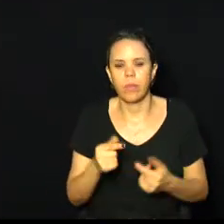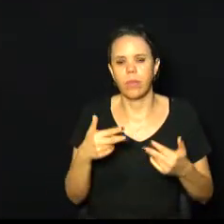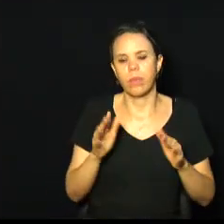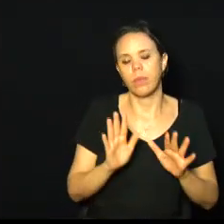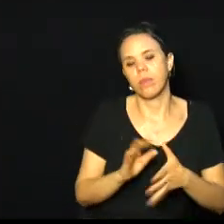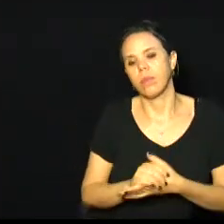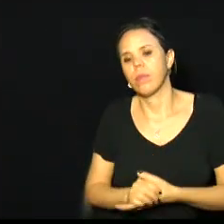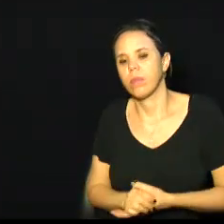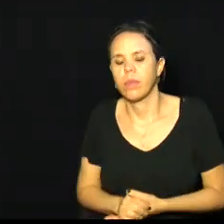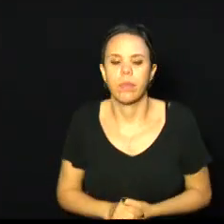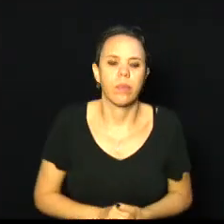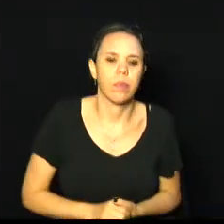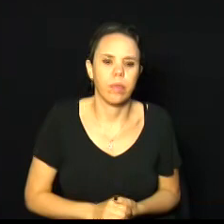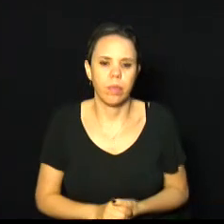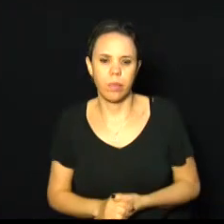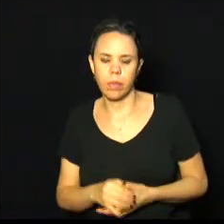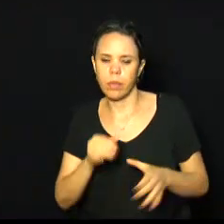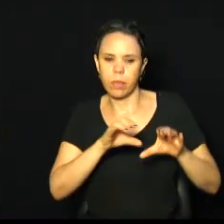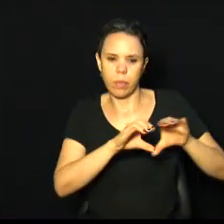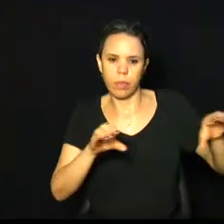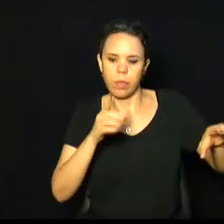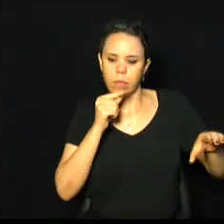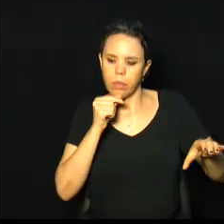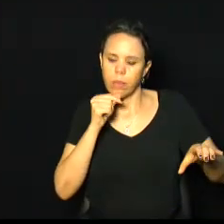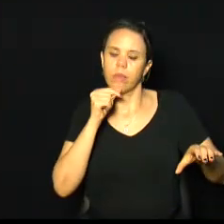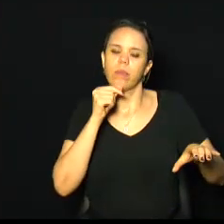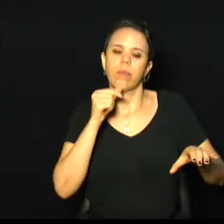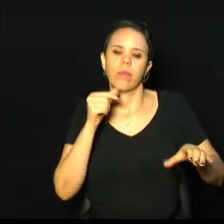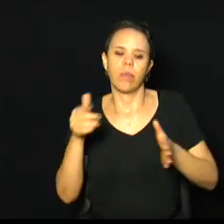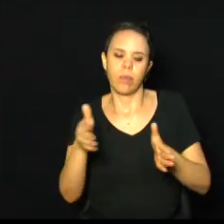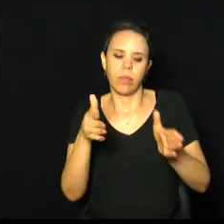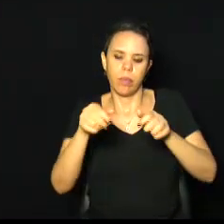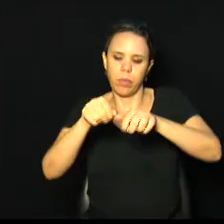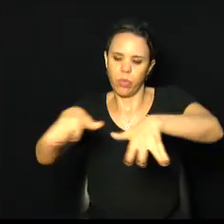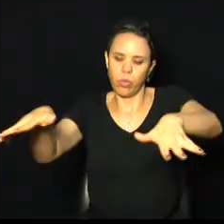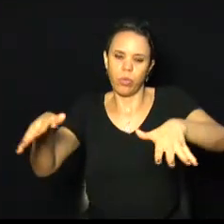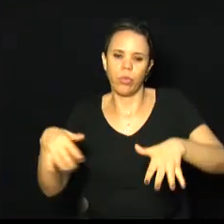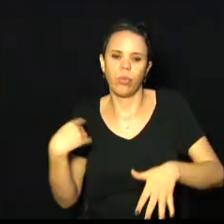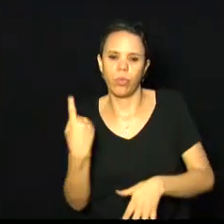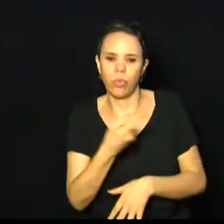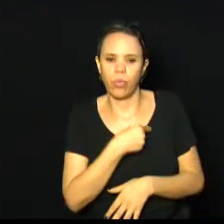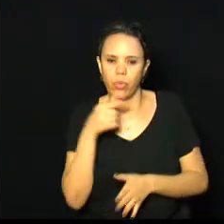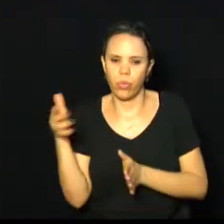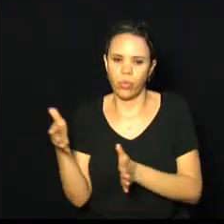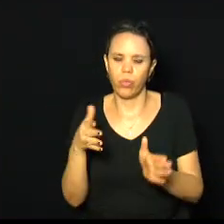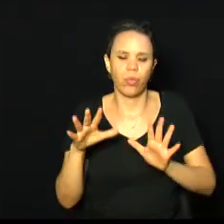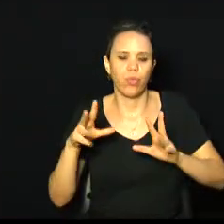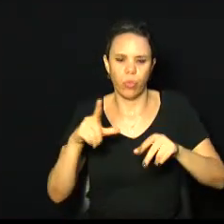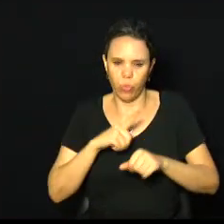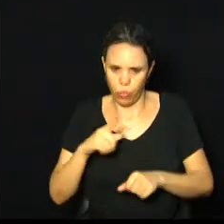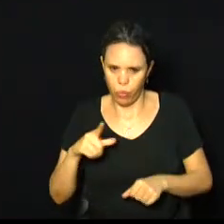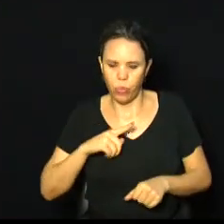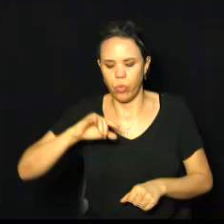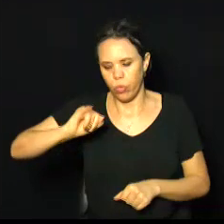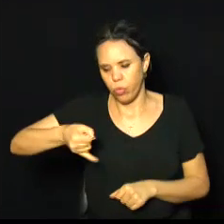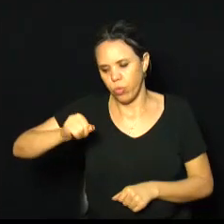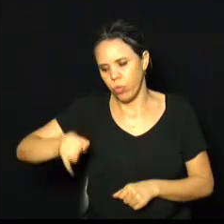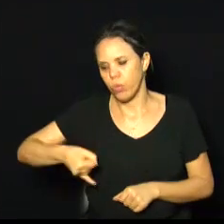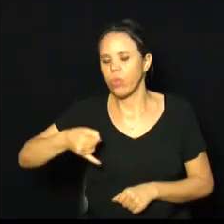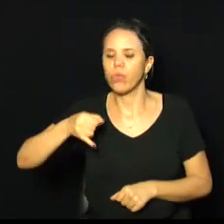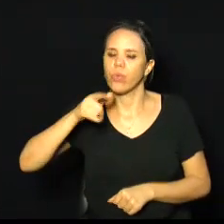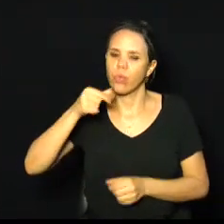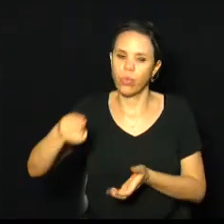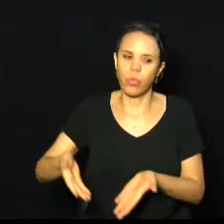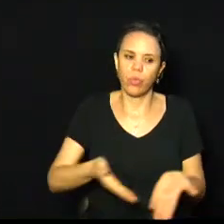superfície. São as bombas d'água nos rios. Então, todos os nossos rios têm captação de água